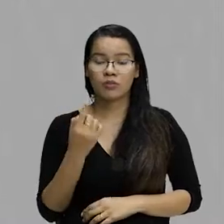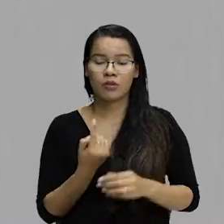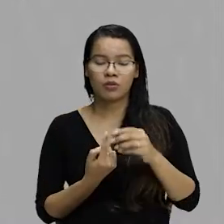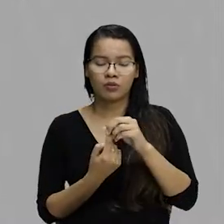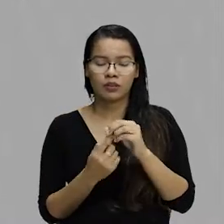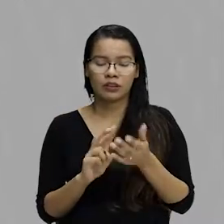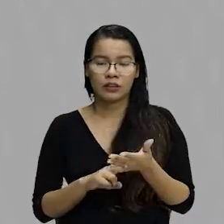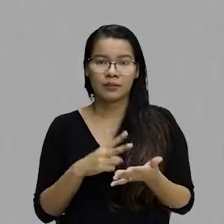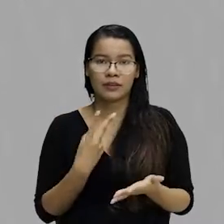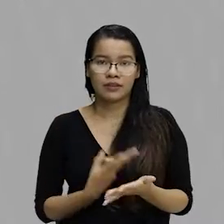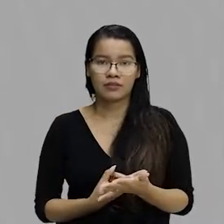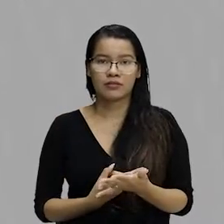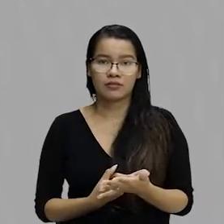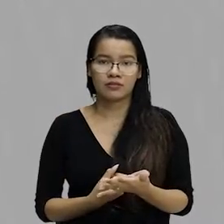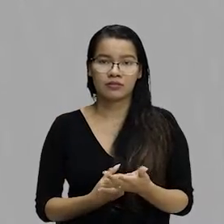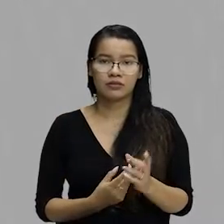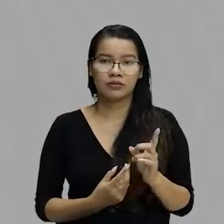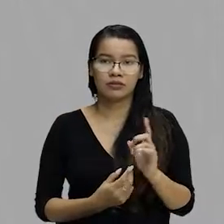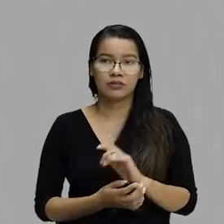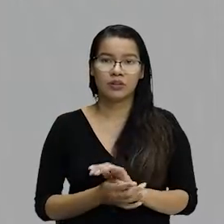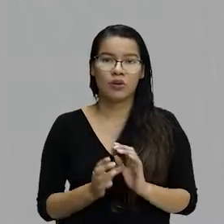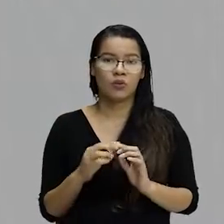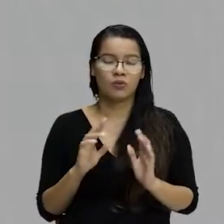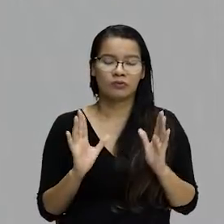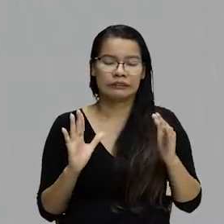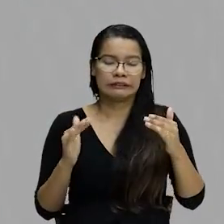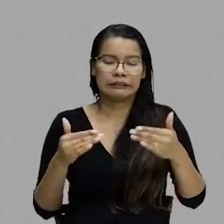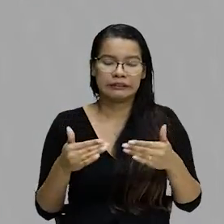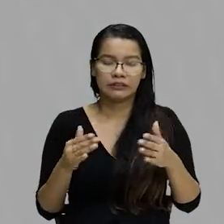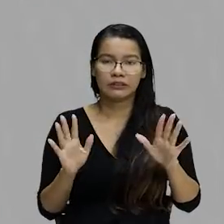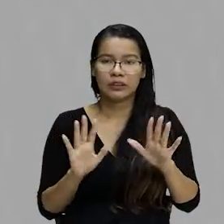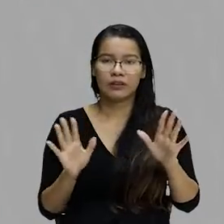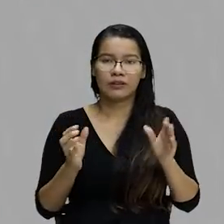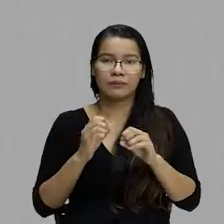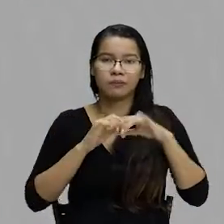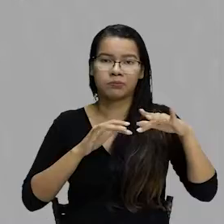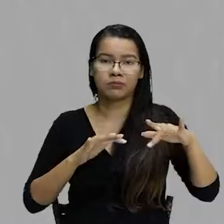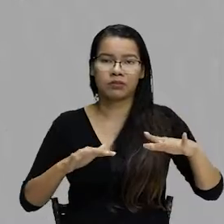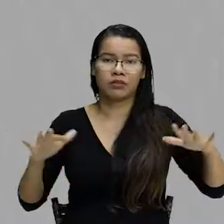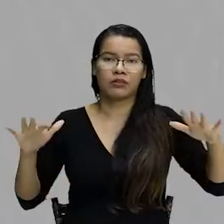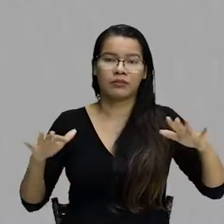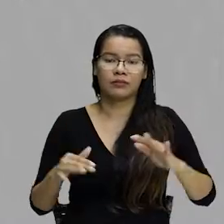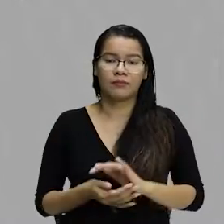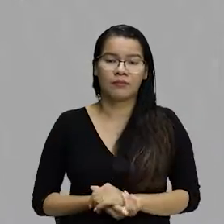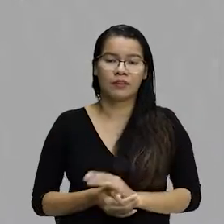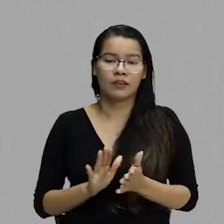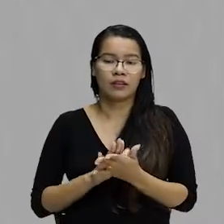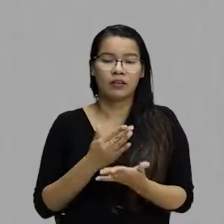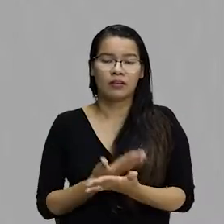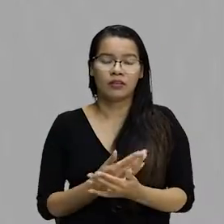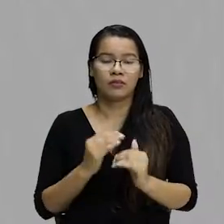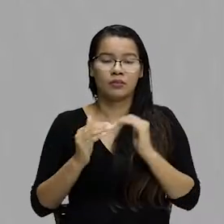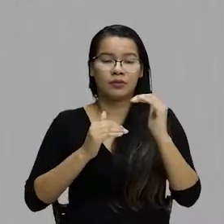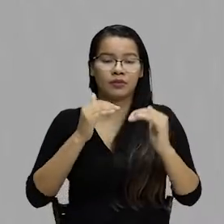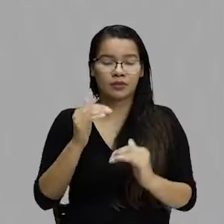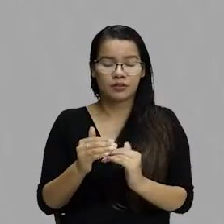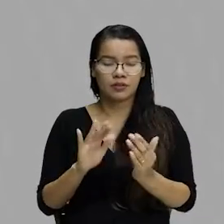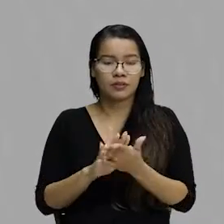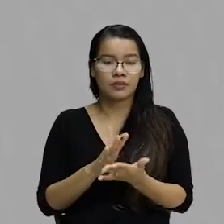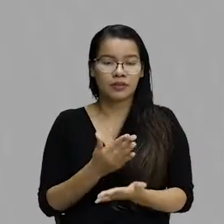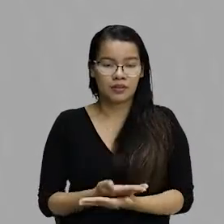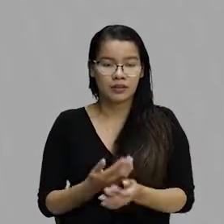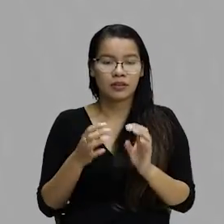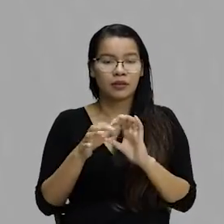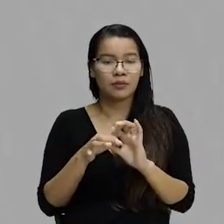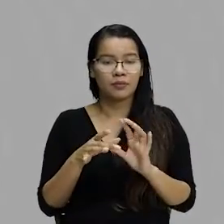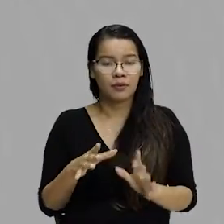interpretação que você tem, não é tão inválida ou fechada como a gente imagina. A dramaturgia, no processo de interpretação, ela liberta esse